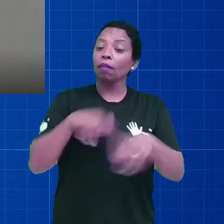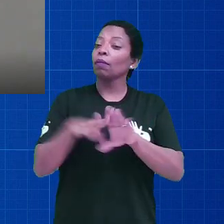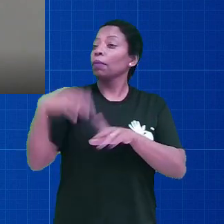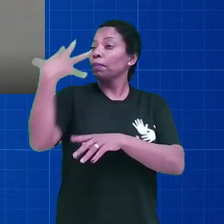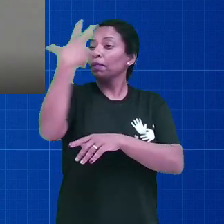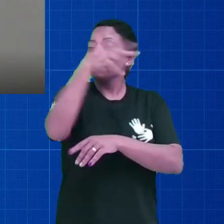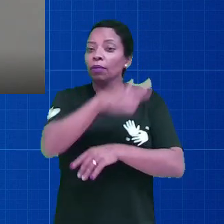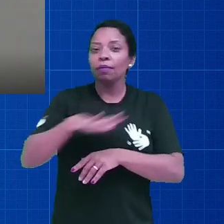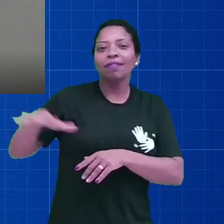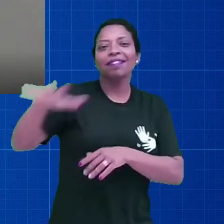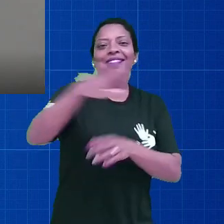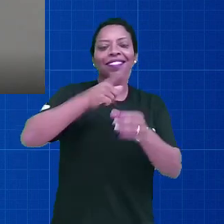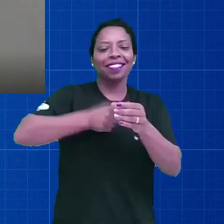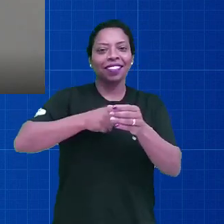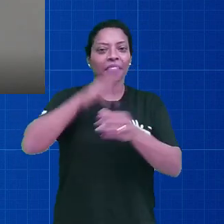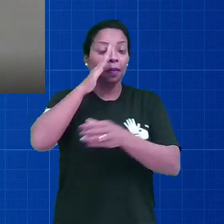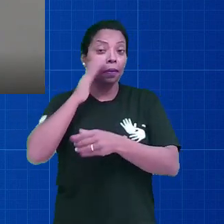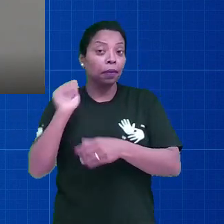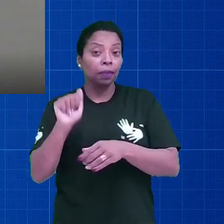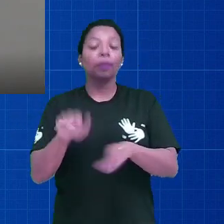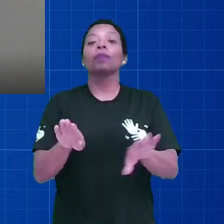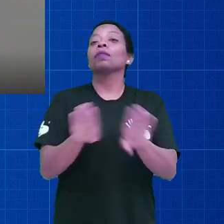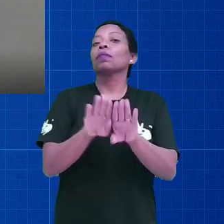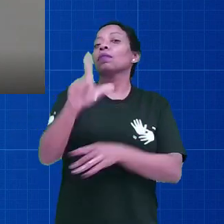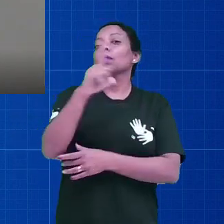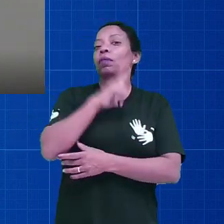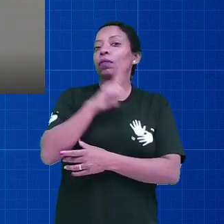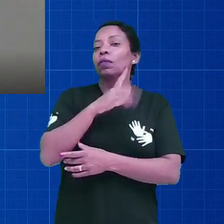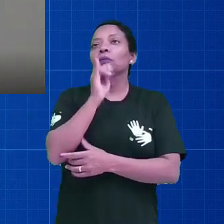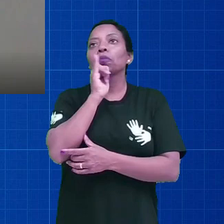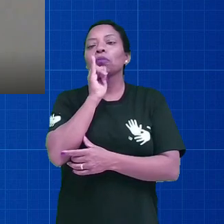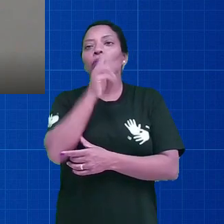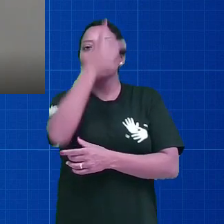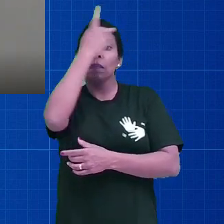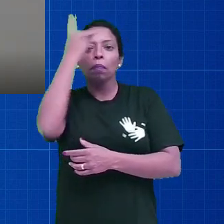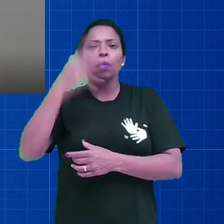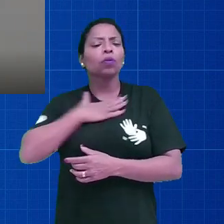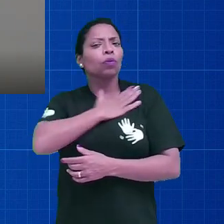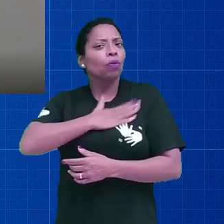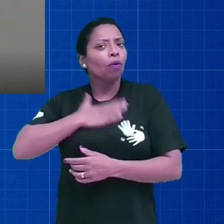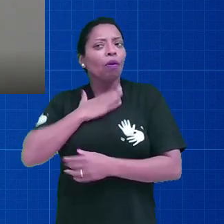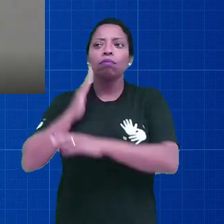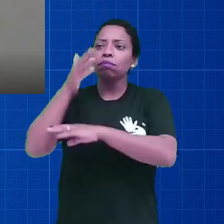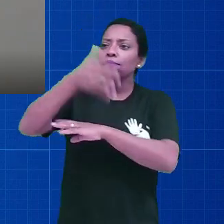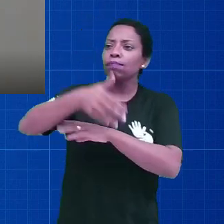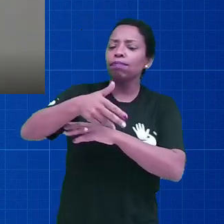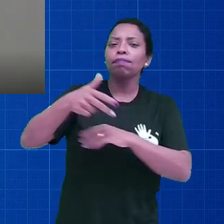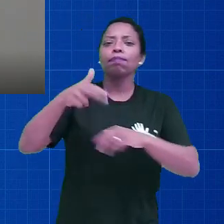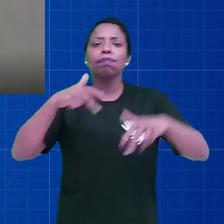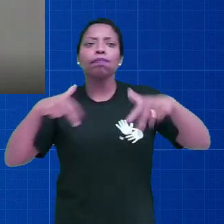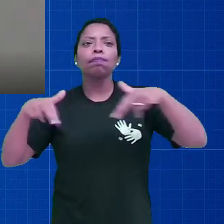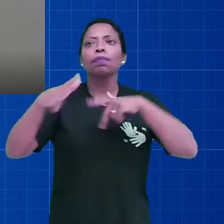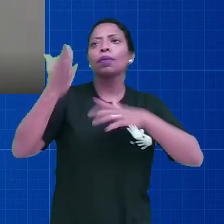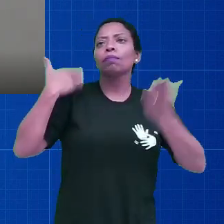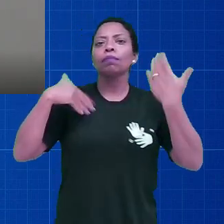ao município, além da questão dos benefícios psicológicos às pessoas, né? Principalmente depois da pandemia,